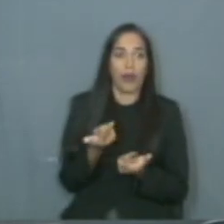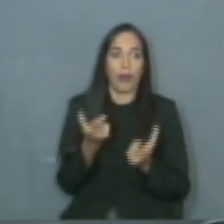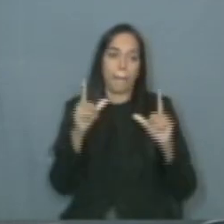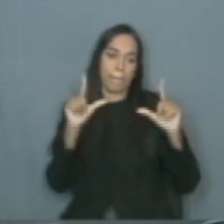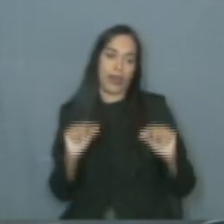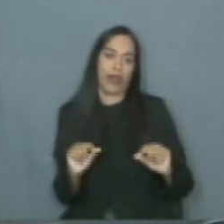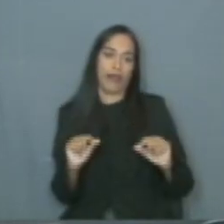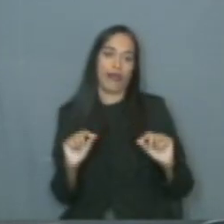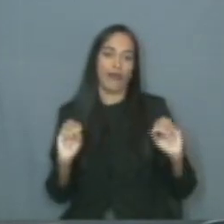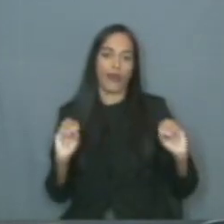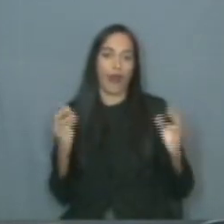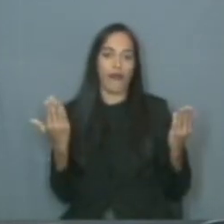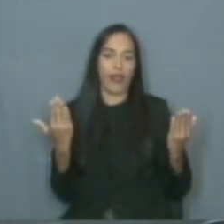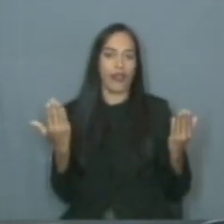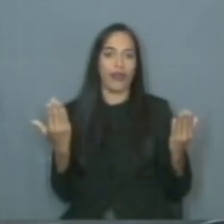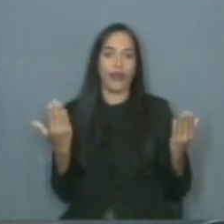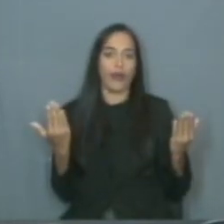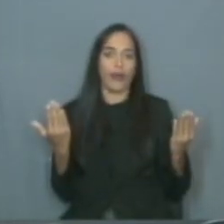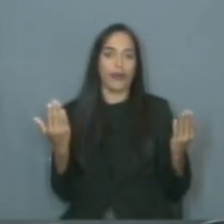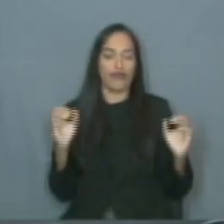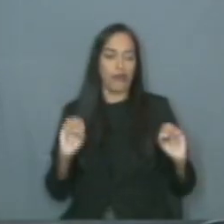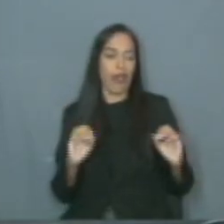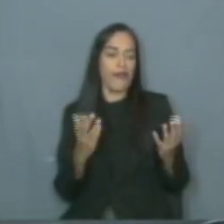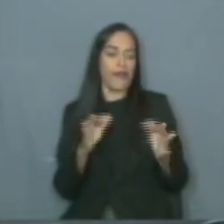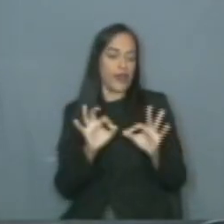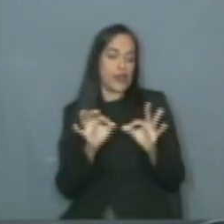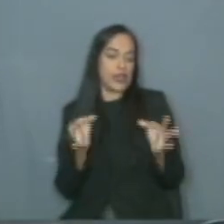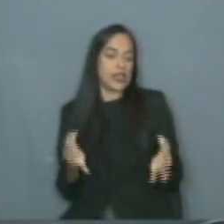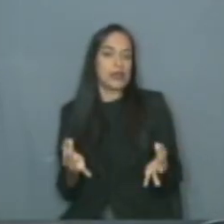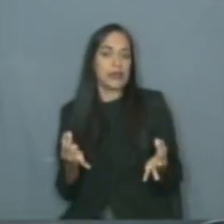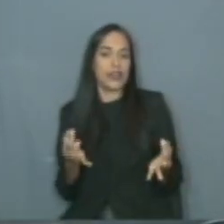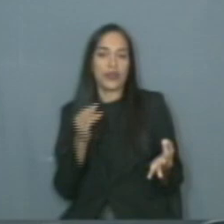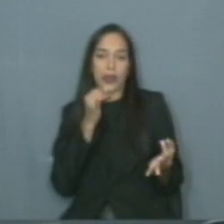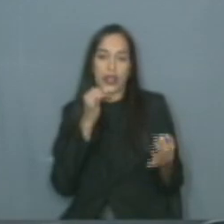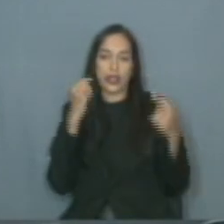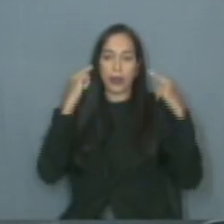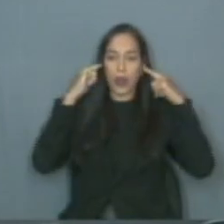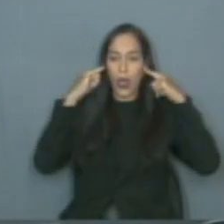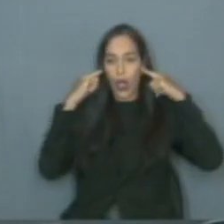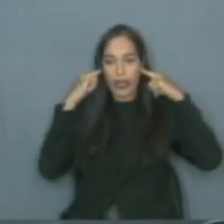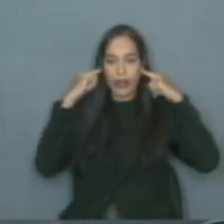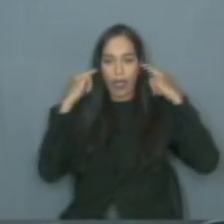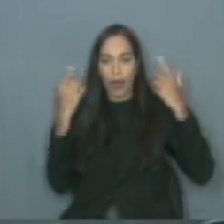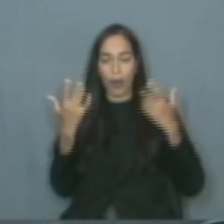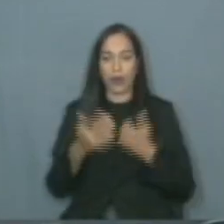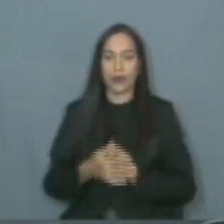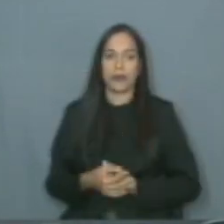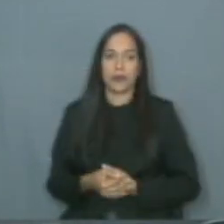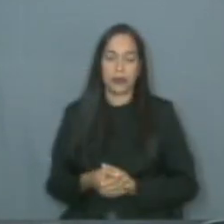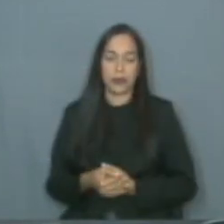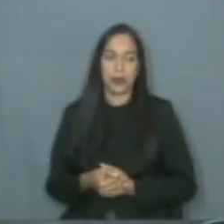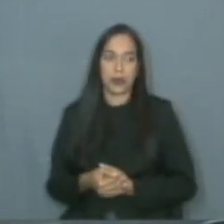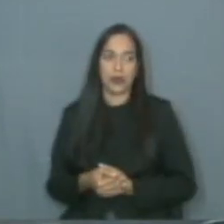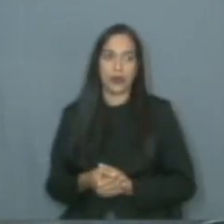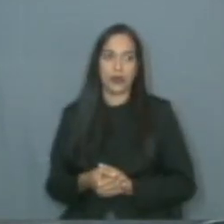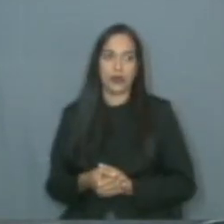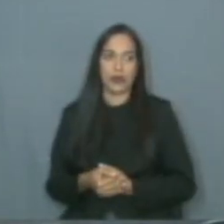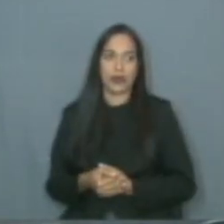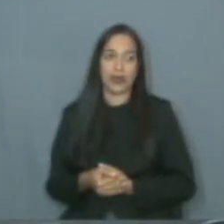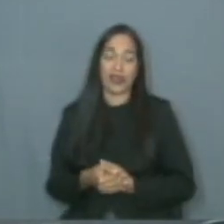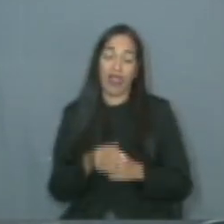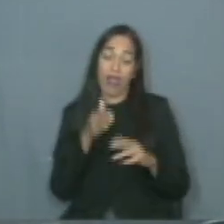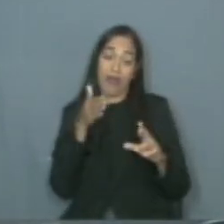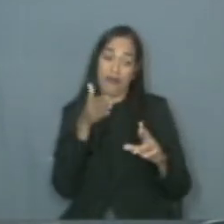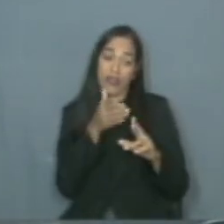evento. E não é um evento grandioso, não, isso se gasta num coquetel. Acho que é importante a gente entender essa referência, a